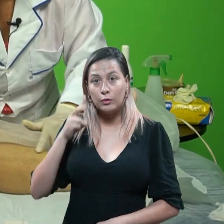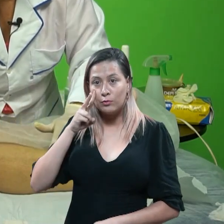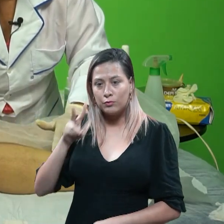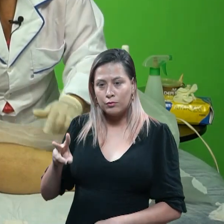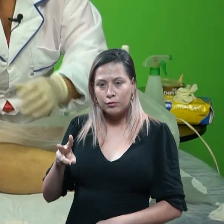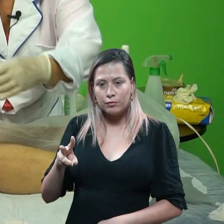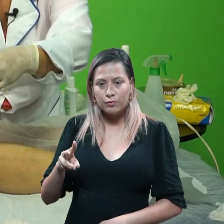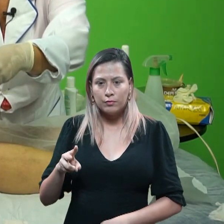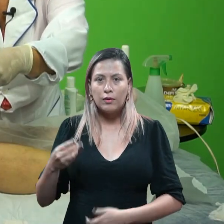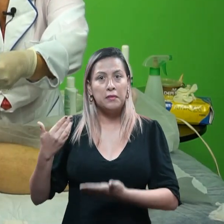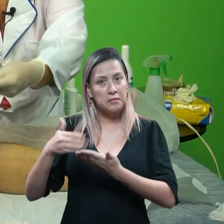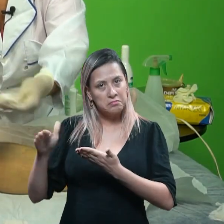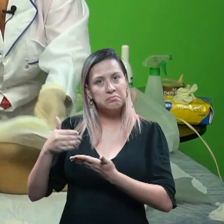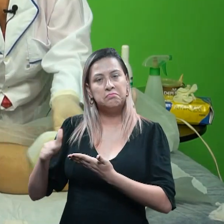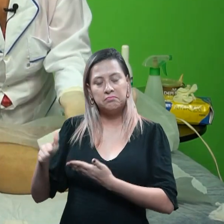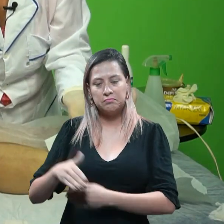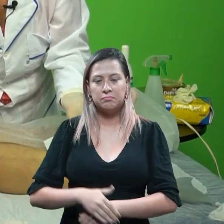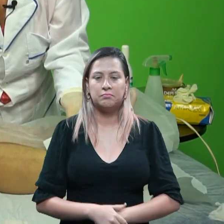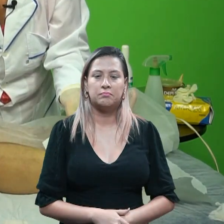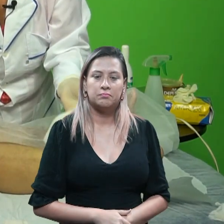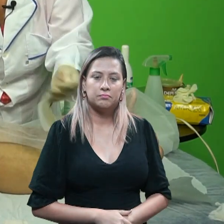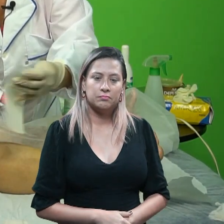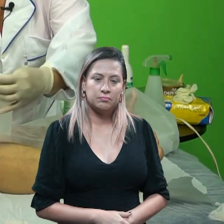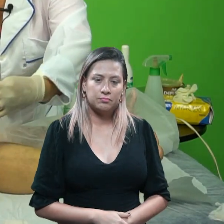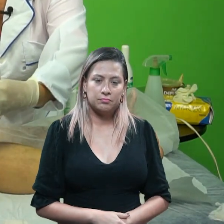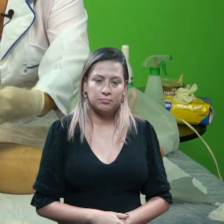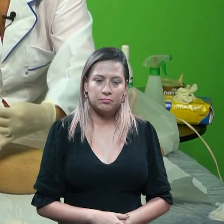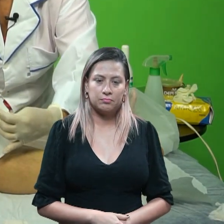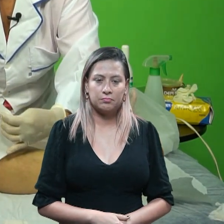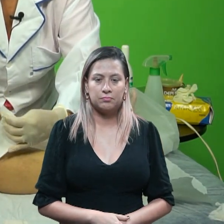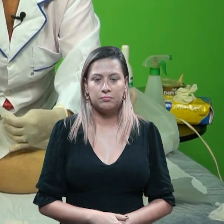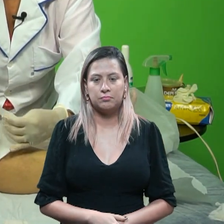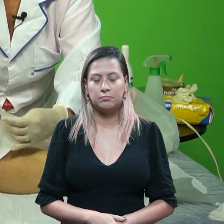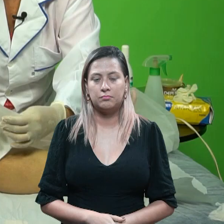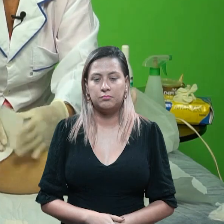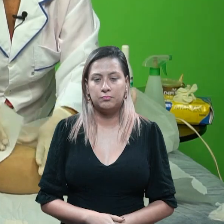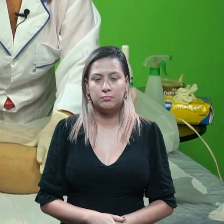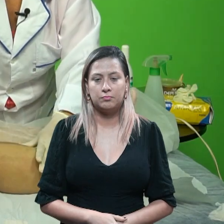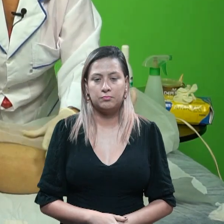Observa que tudo vai sair, certo?